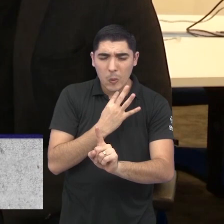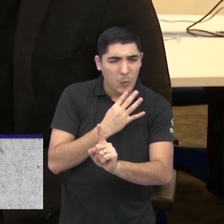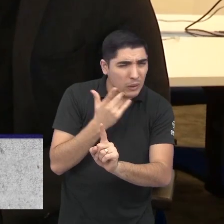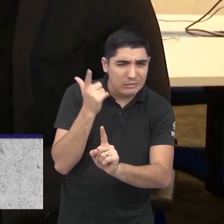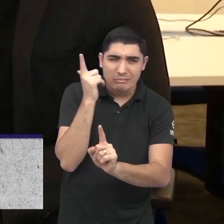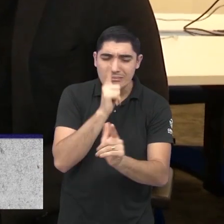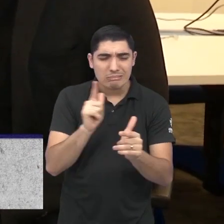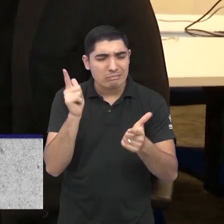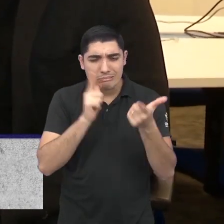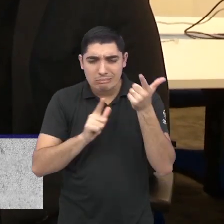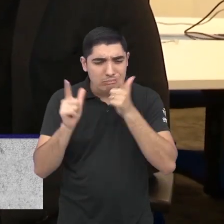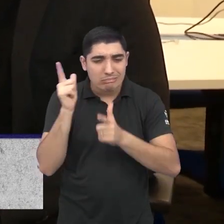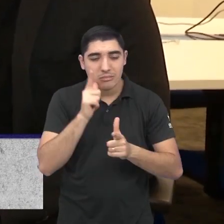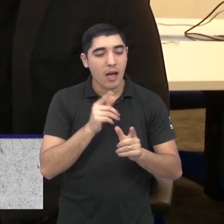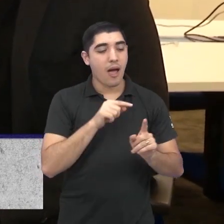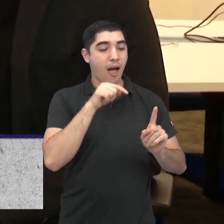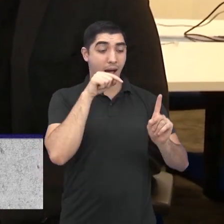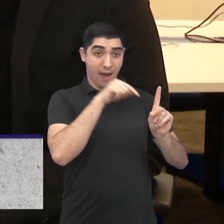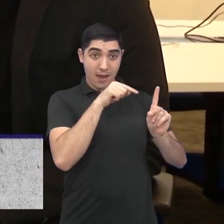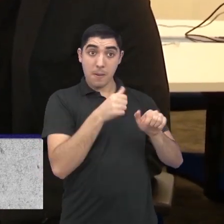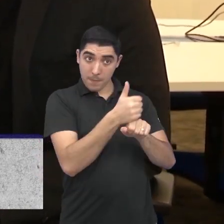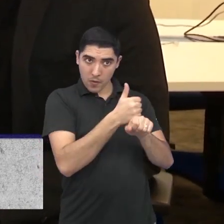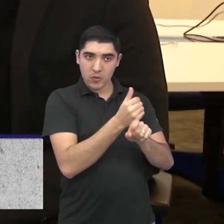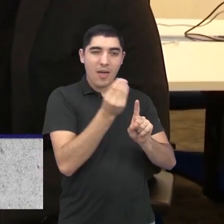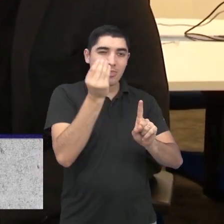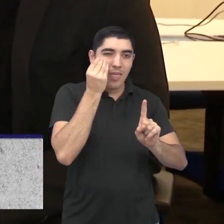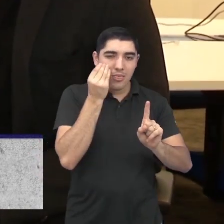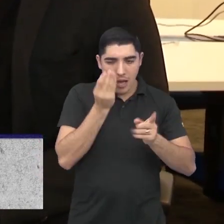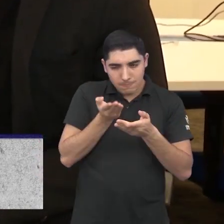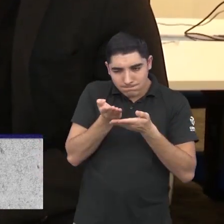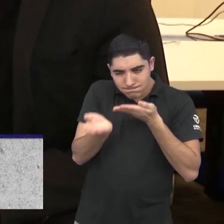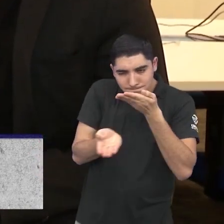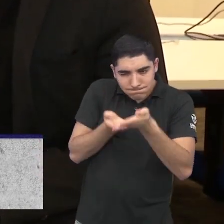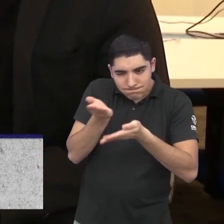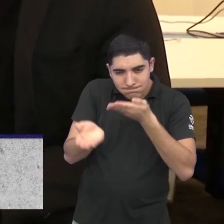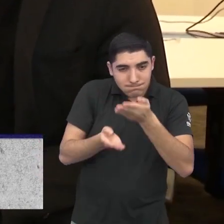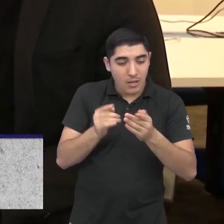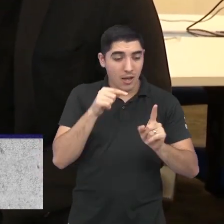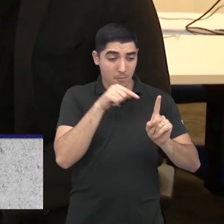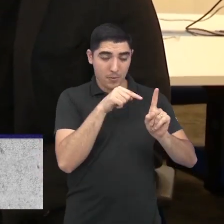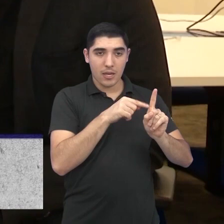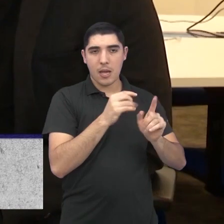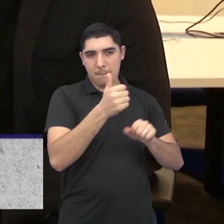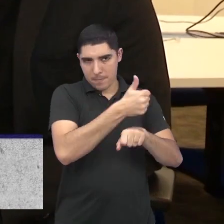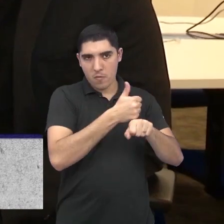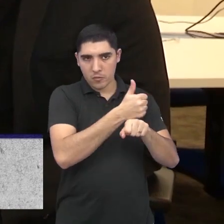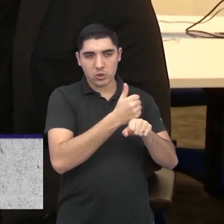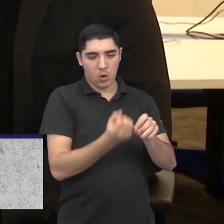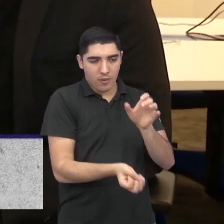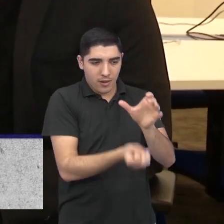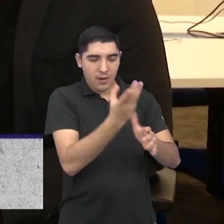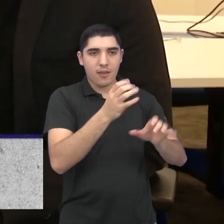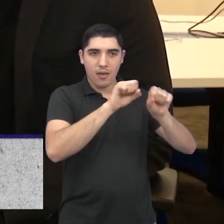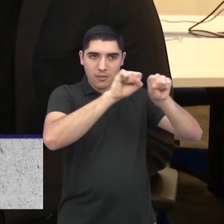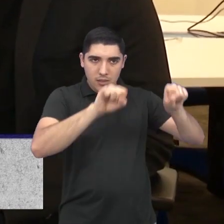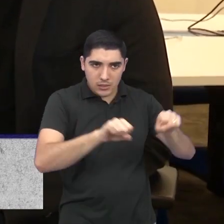traduzido numa linguagem que um profissional de desenvolvimento de sistemas, né, desenvolvimento de software, consiga entender